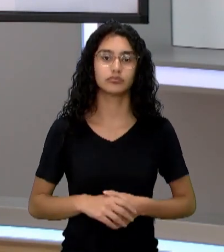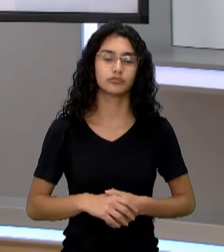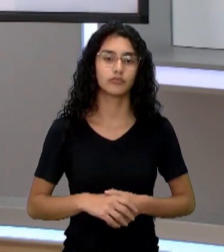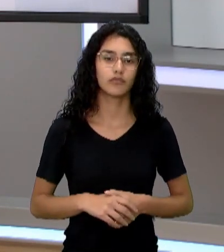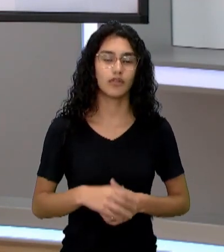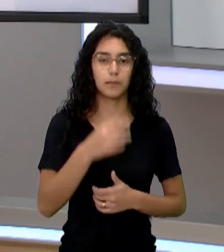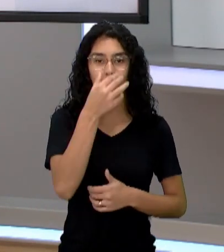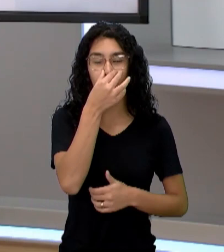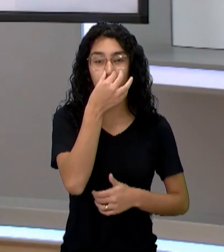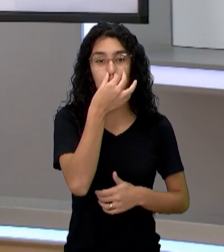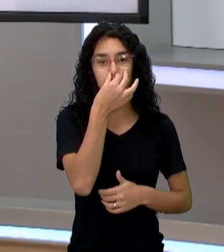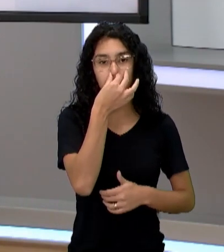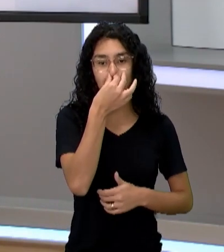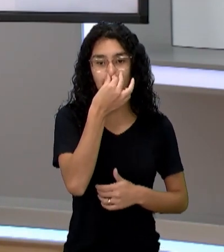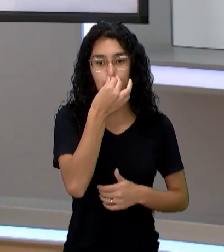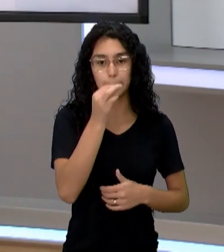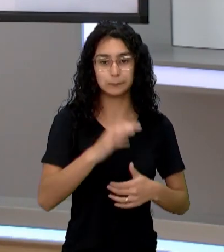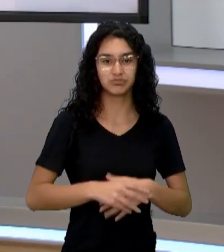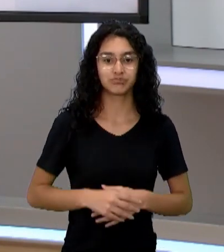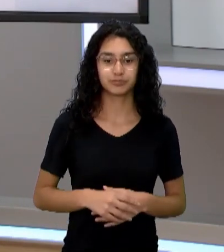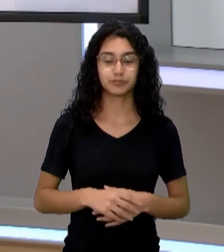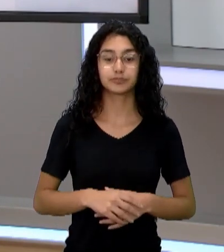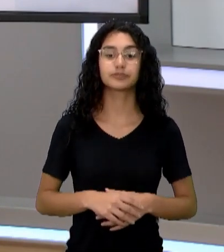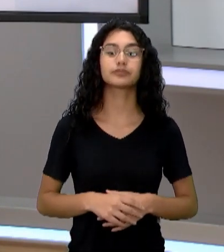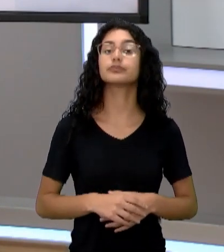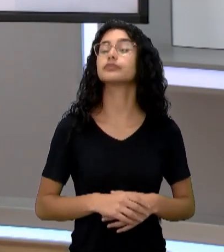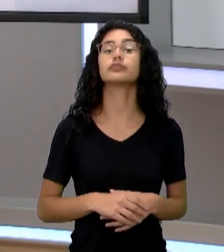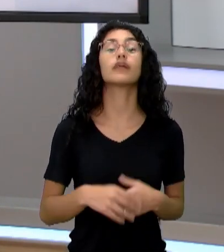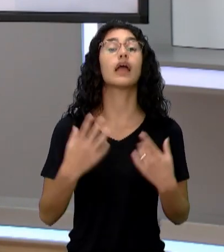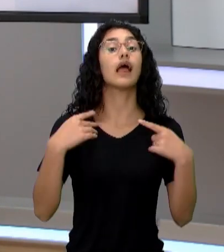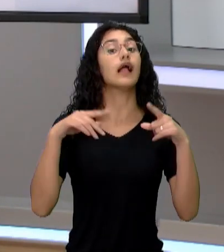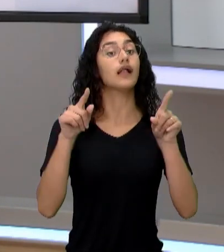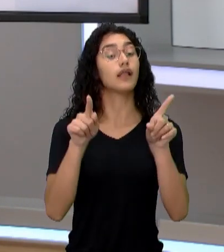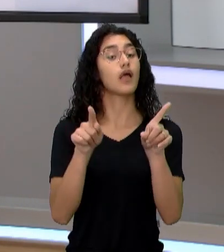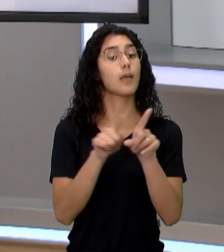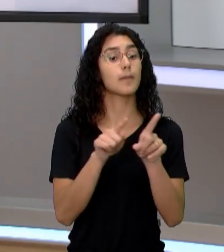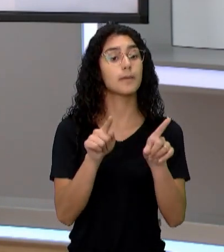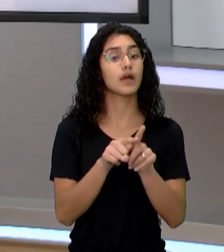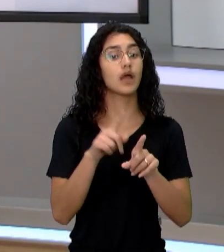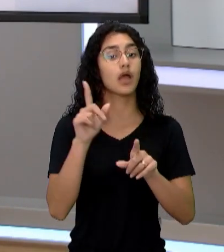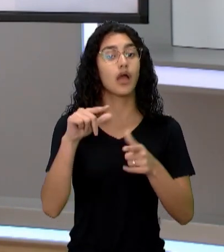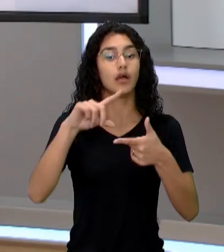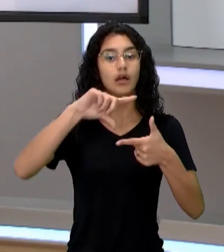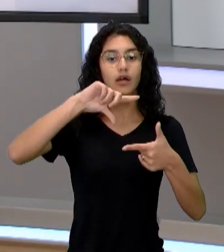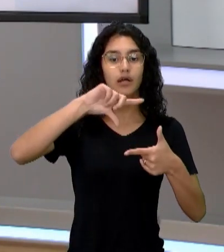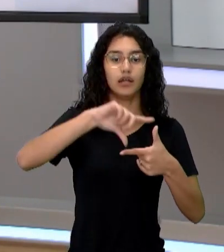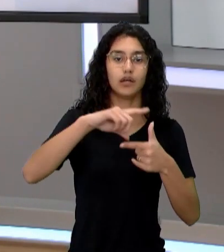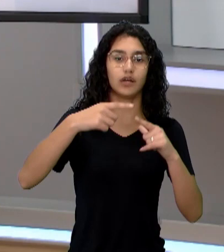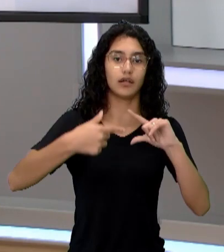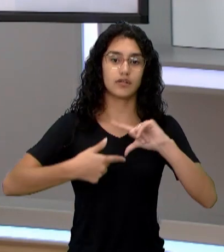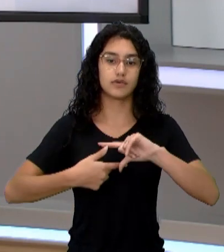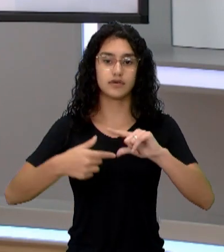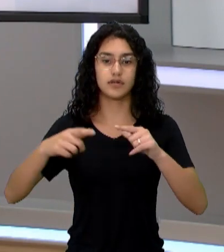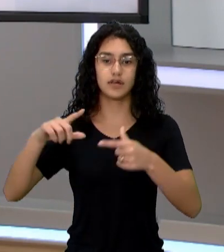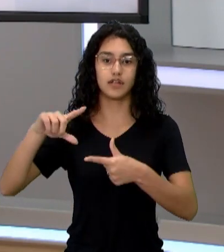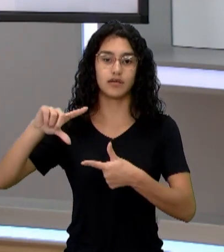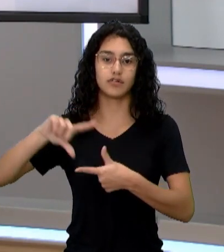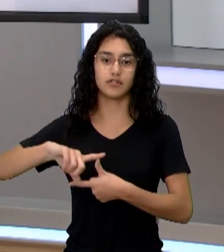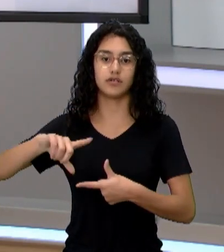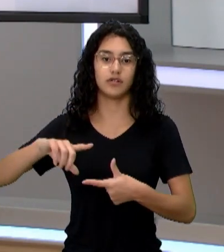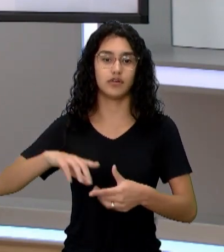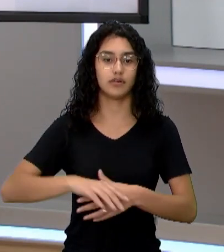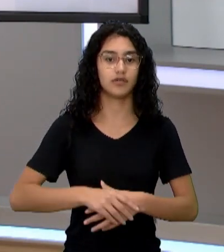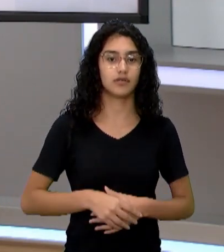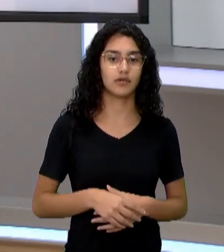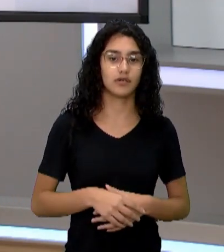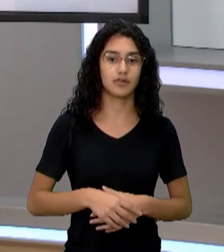bom? Vamos lá, gente. Vamos para a derradeira questão, que também é uma questão de geometria. Dá uma olhadinha aí, ó. Olha